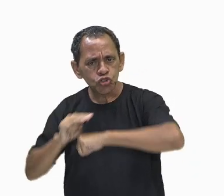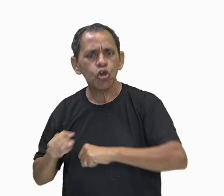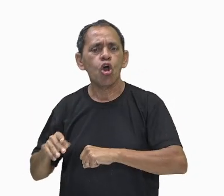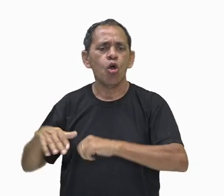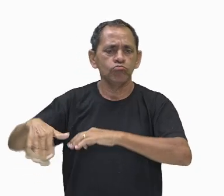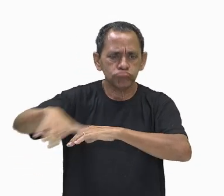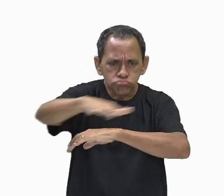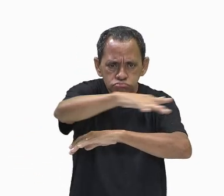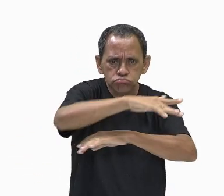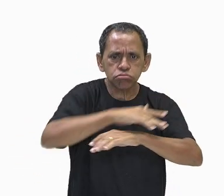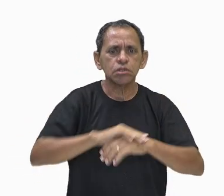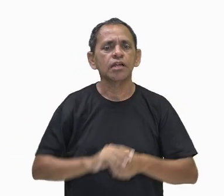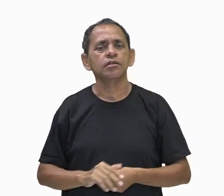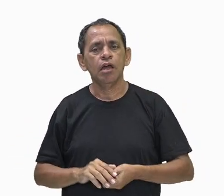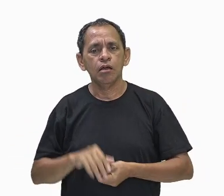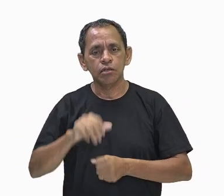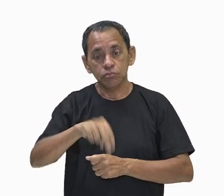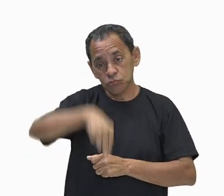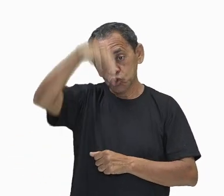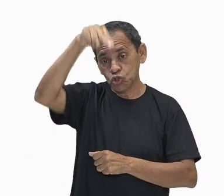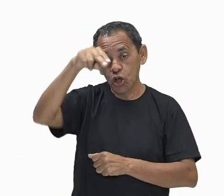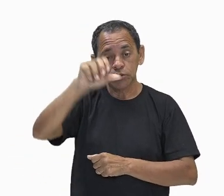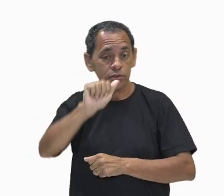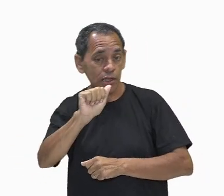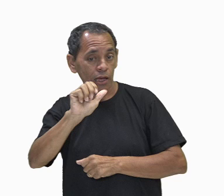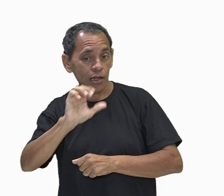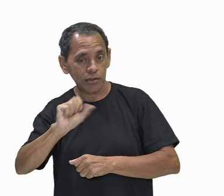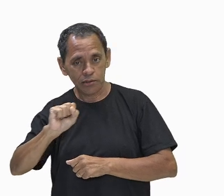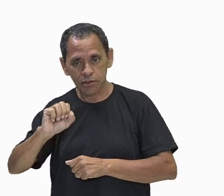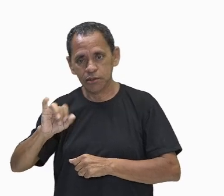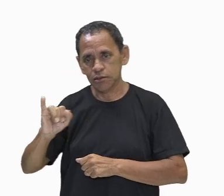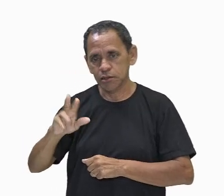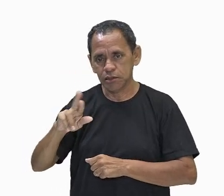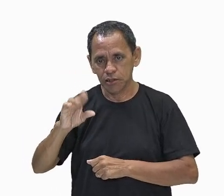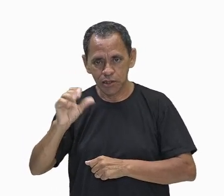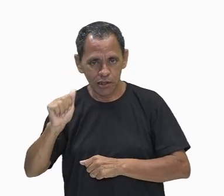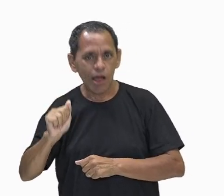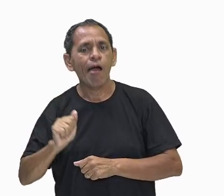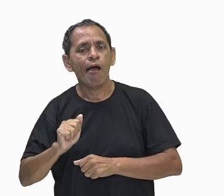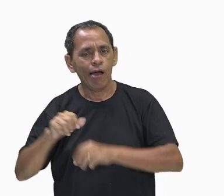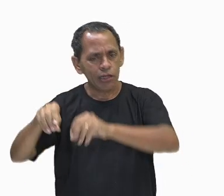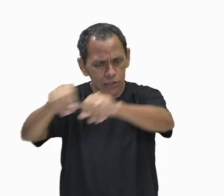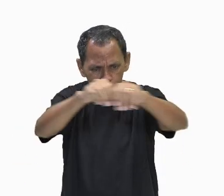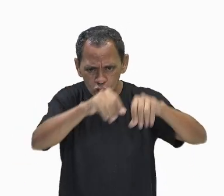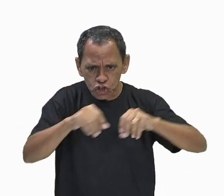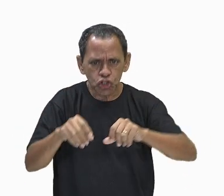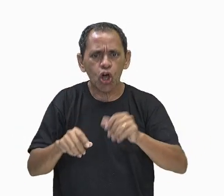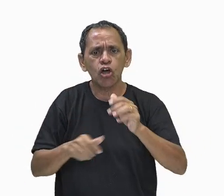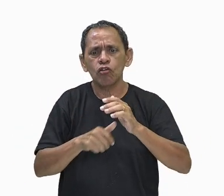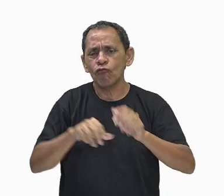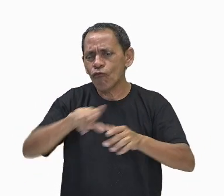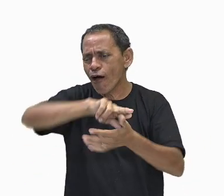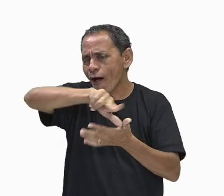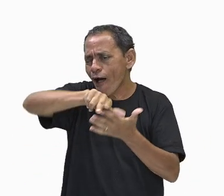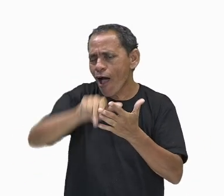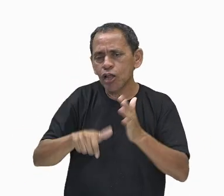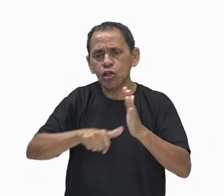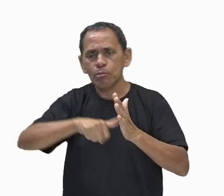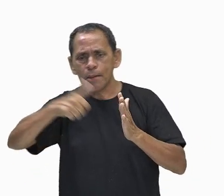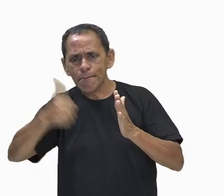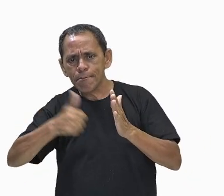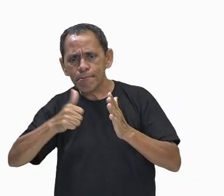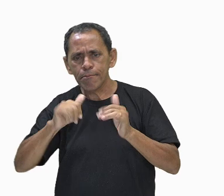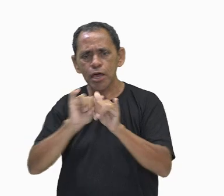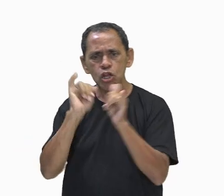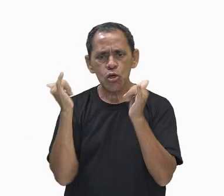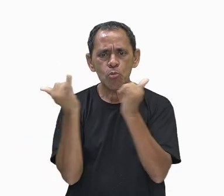da Assíria. Seus exércitos anexaram vários territórios, formando o chamado Primeiro Império Babilônico.